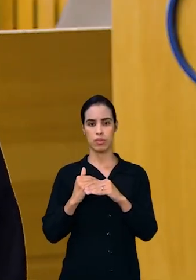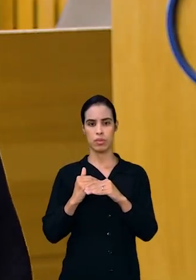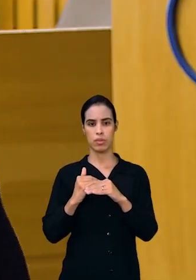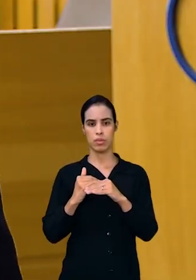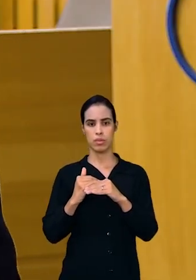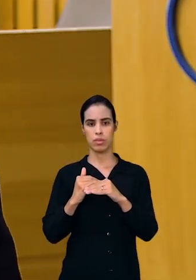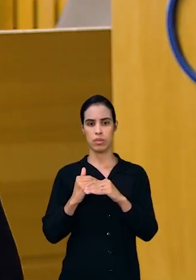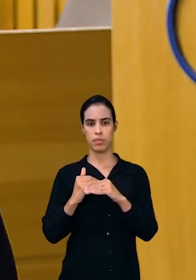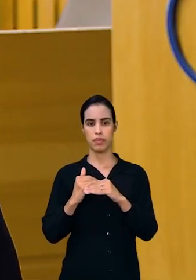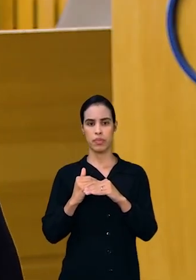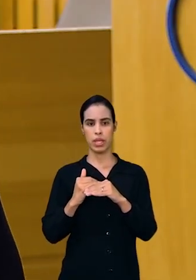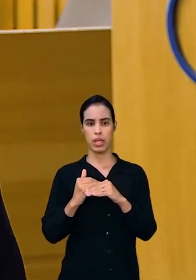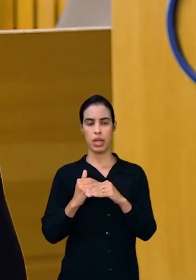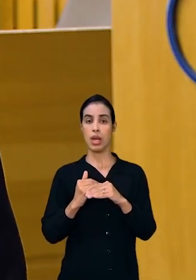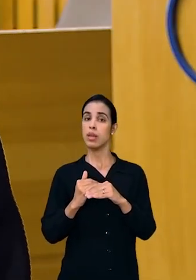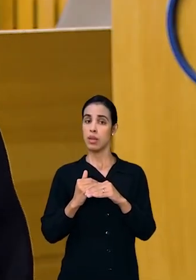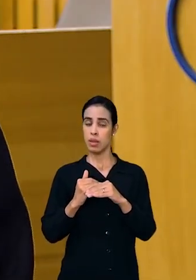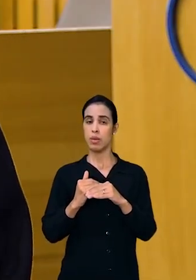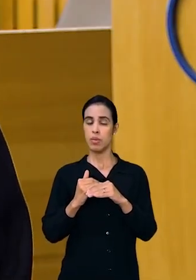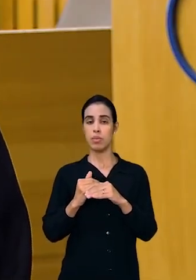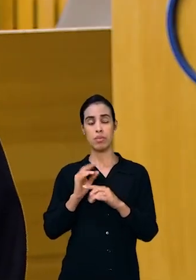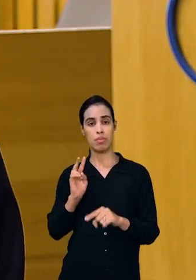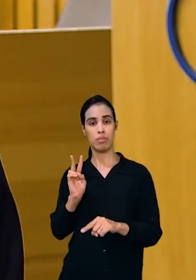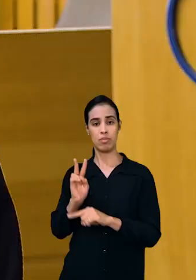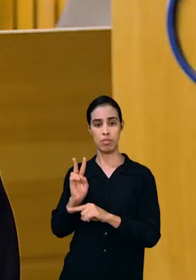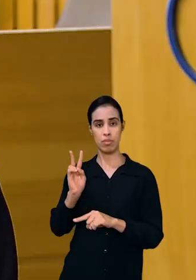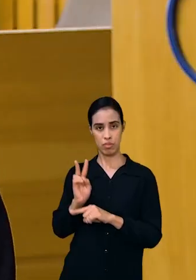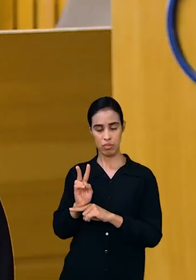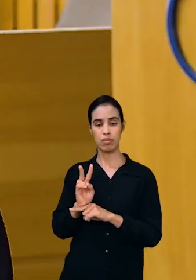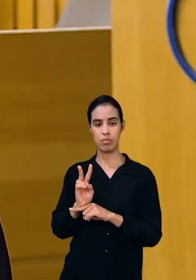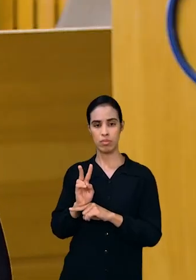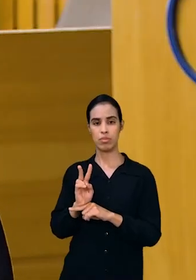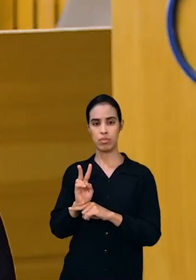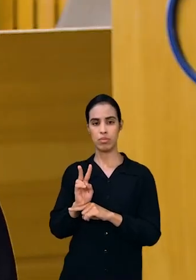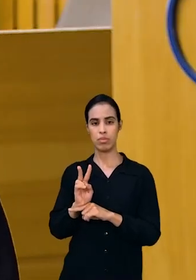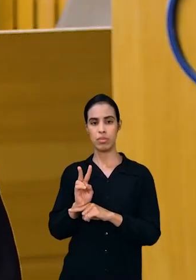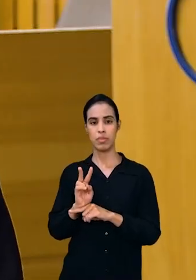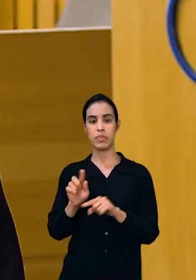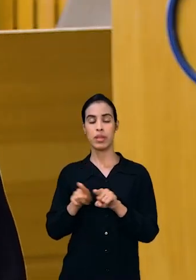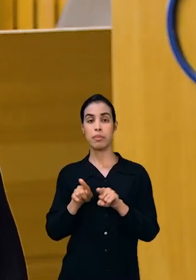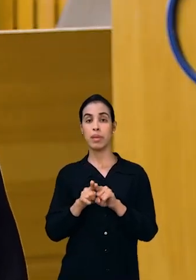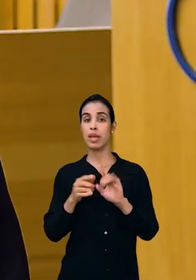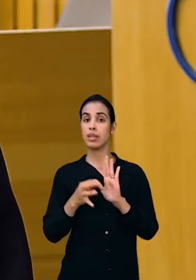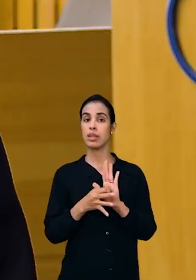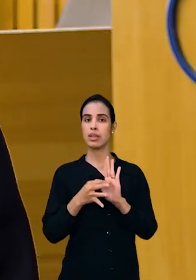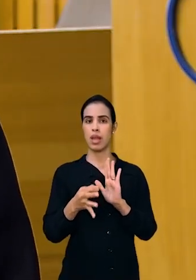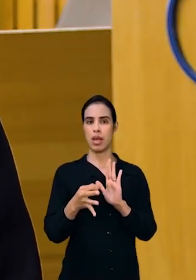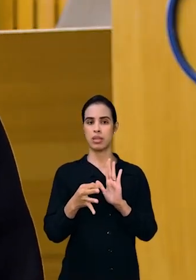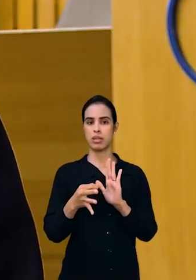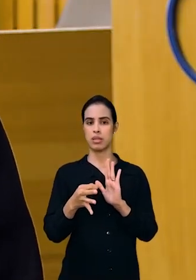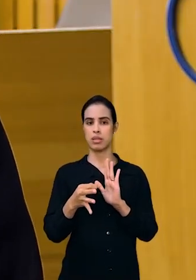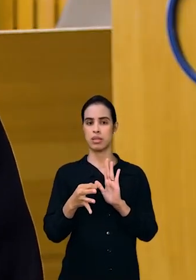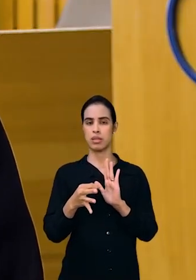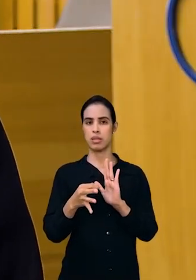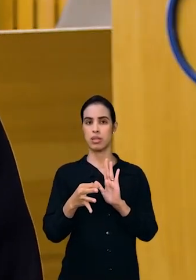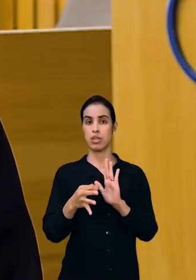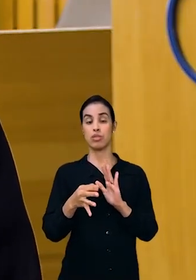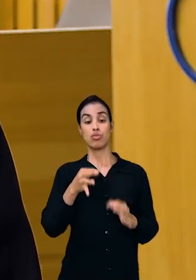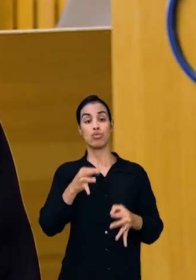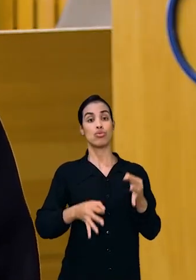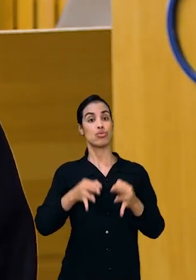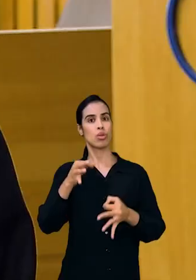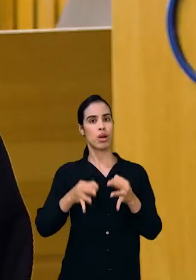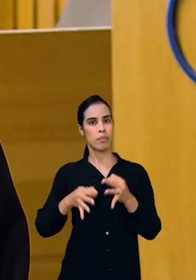repetição de tudo, poder firmar a jurisprudência, uniformizar e criar teses